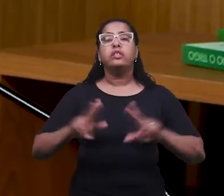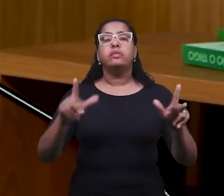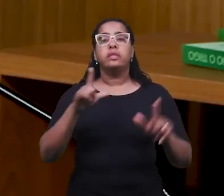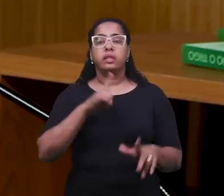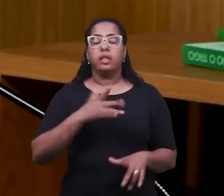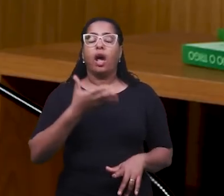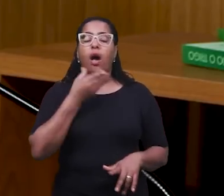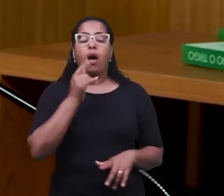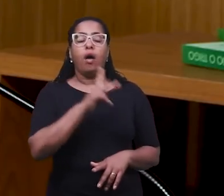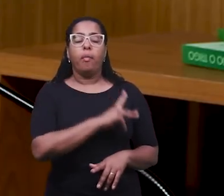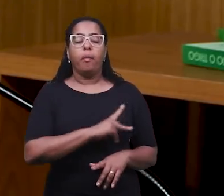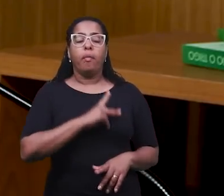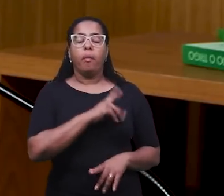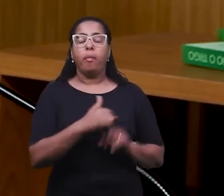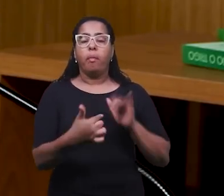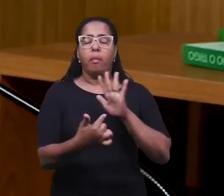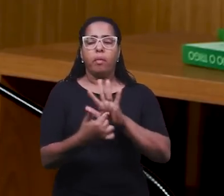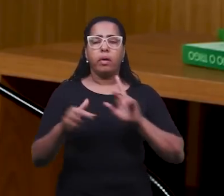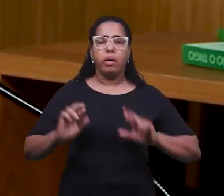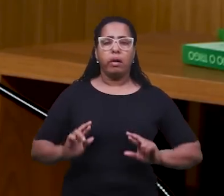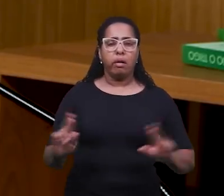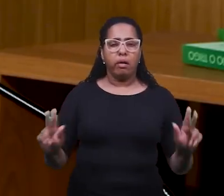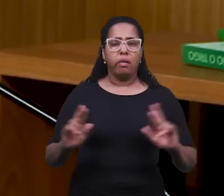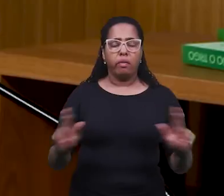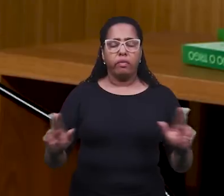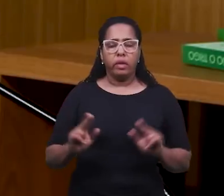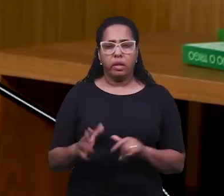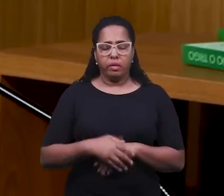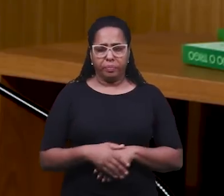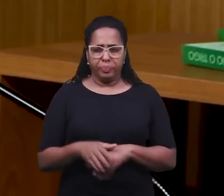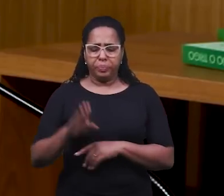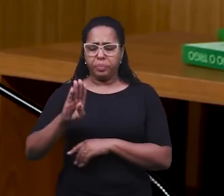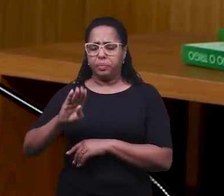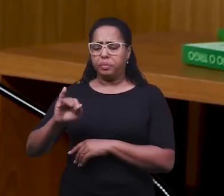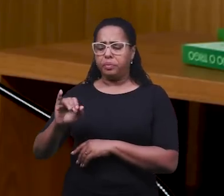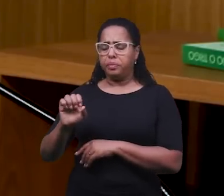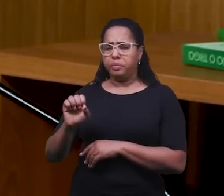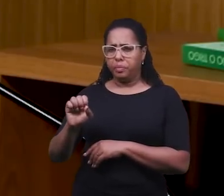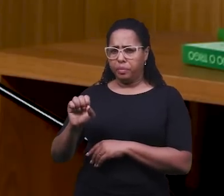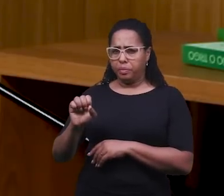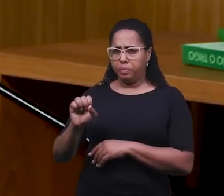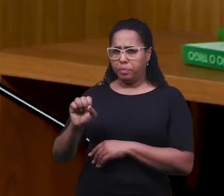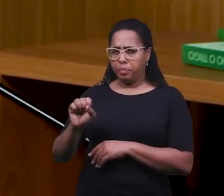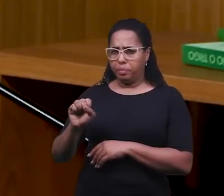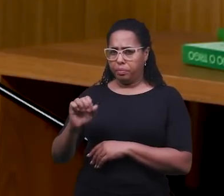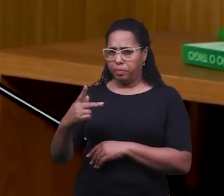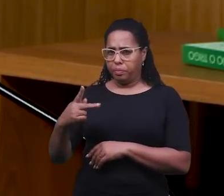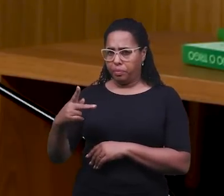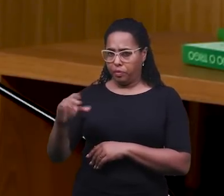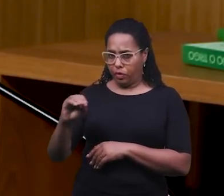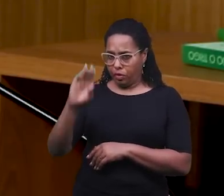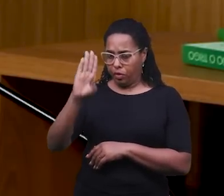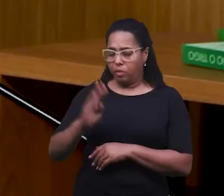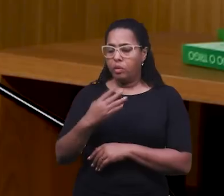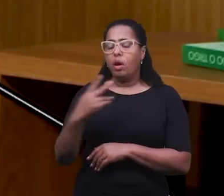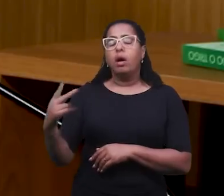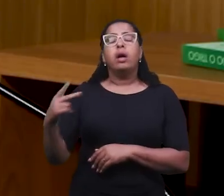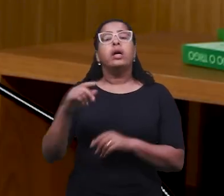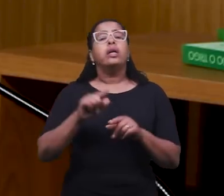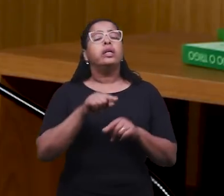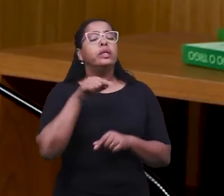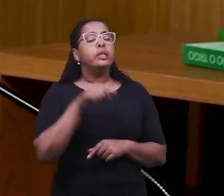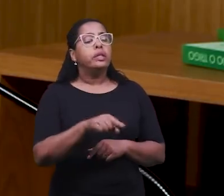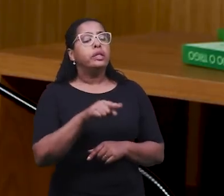Paulo já aí faz uma diferença entre o bispo e o diácono. Ele começa